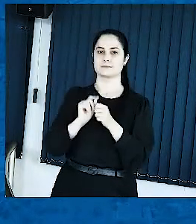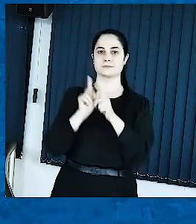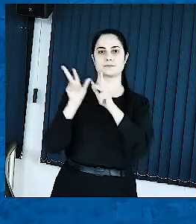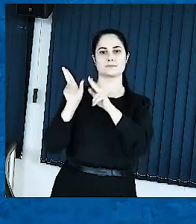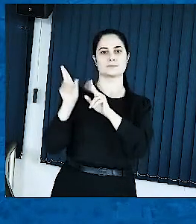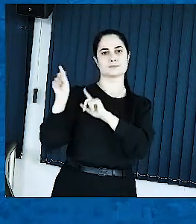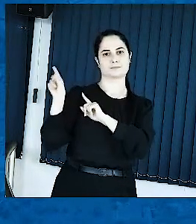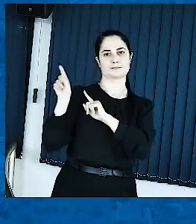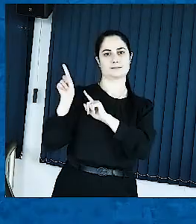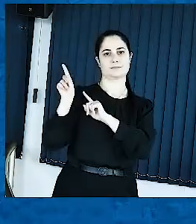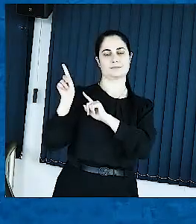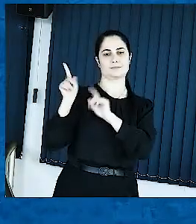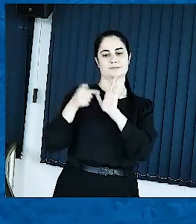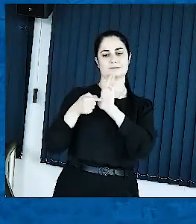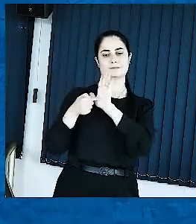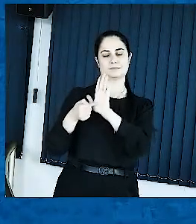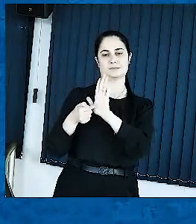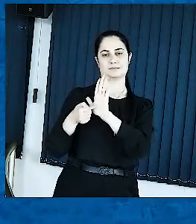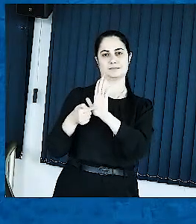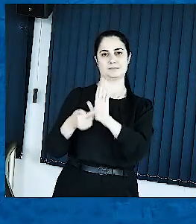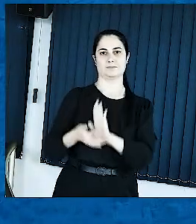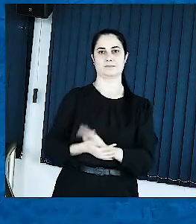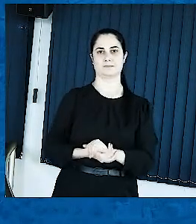fazendo isso?